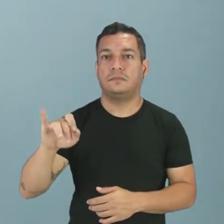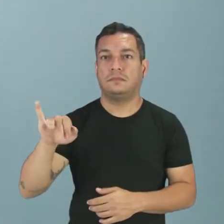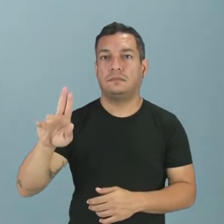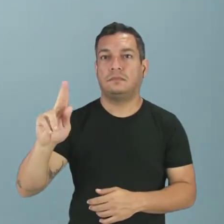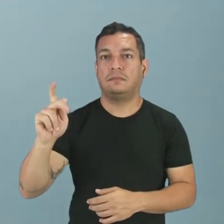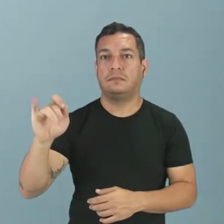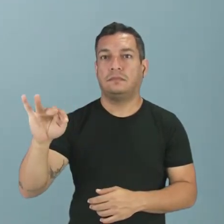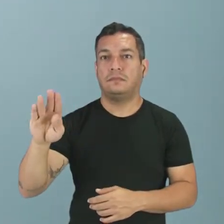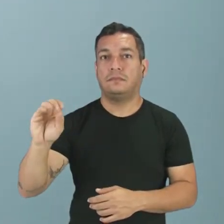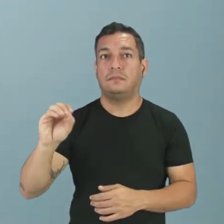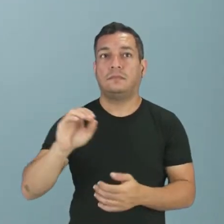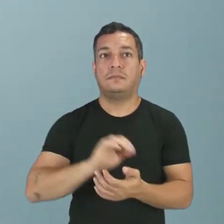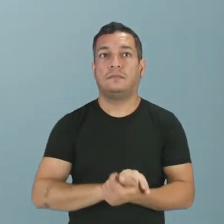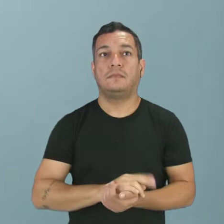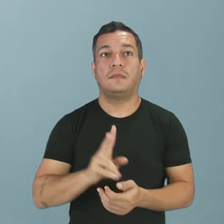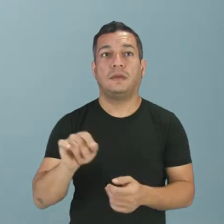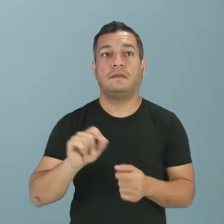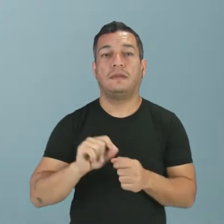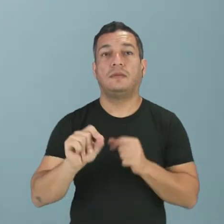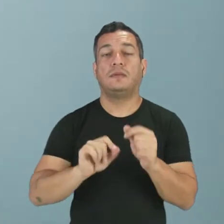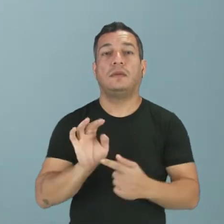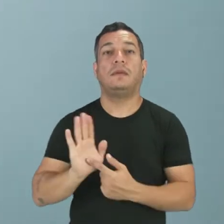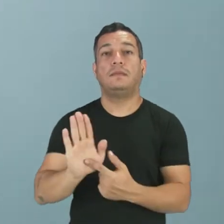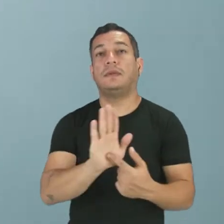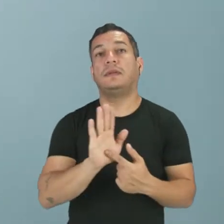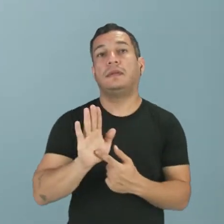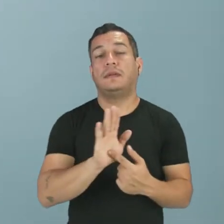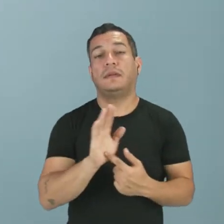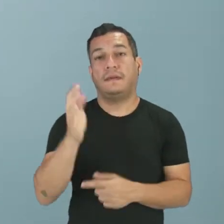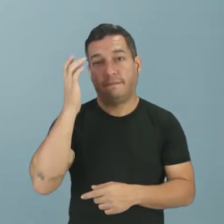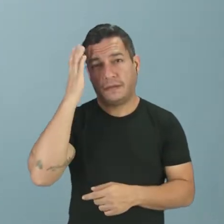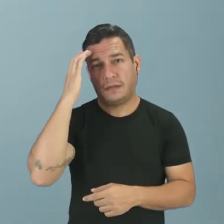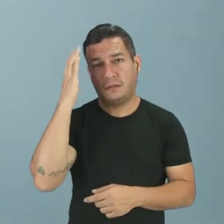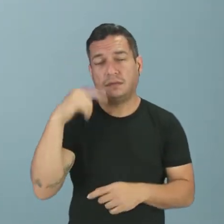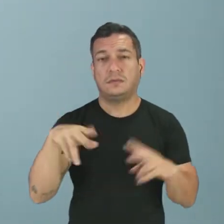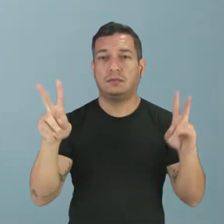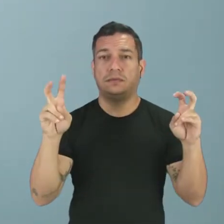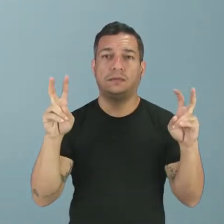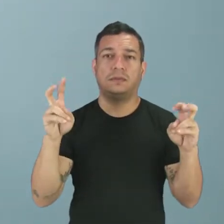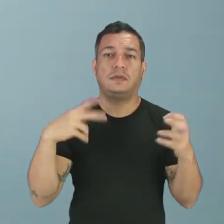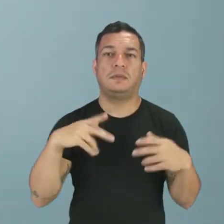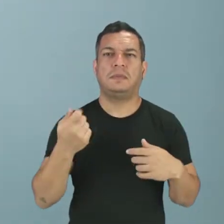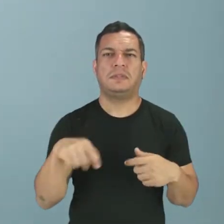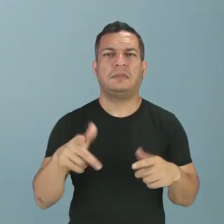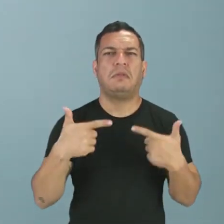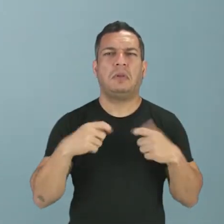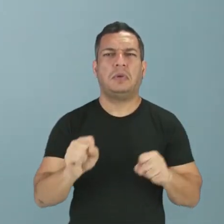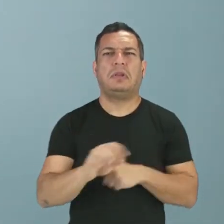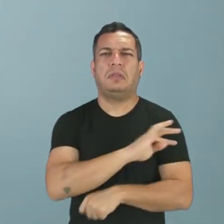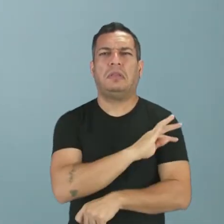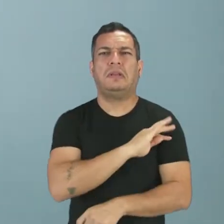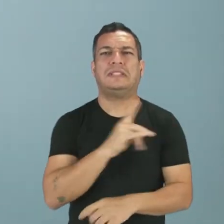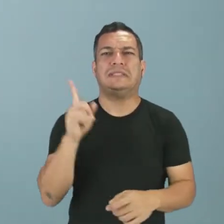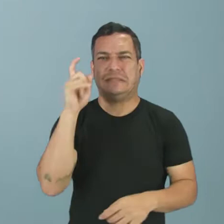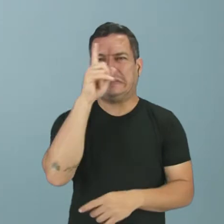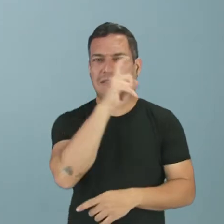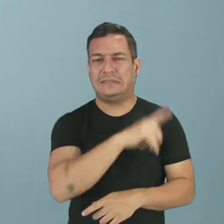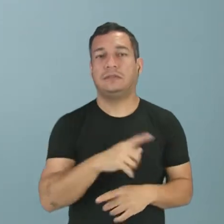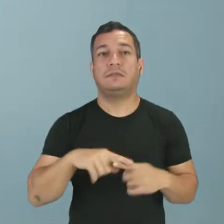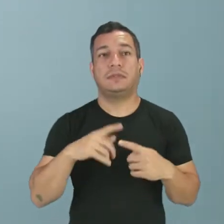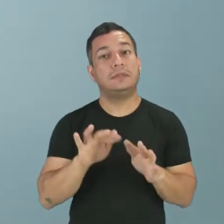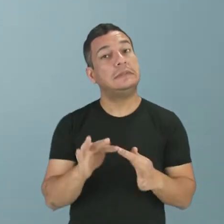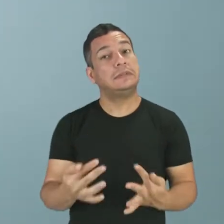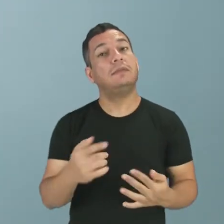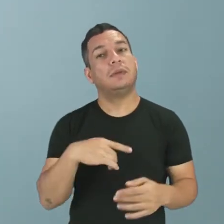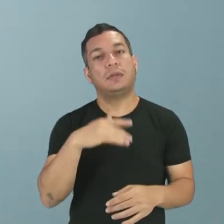vai fazer uma apresentação facilitada do assunto, sem uma linguagem técnica, uma linguagem mais simples para que o